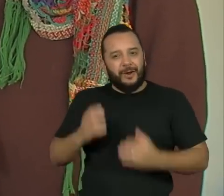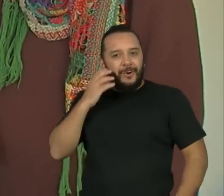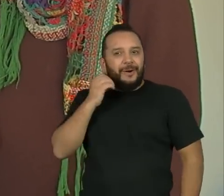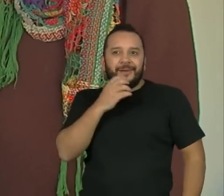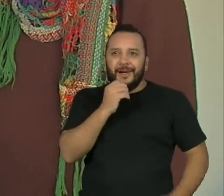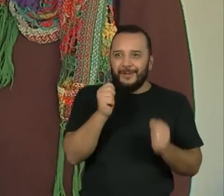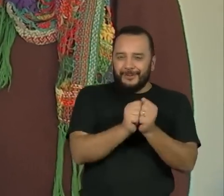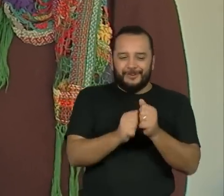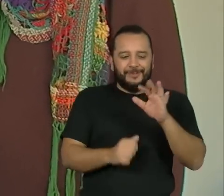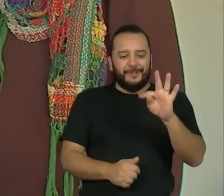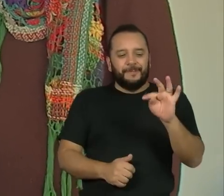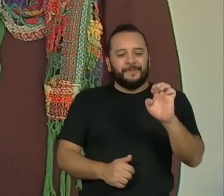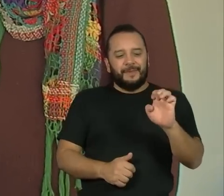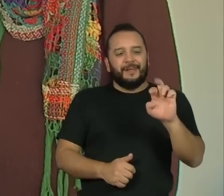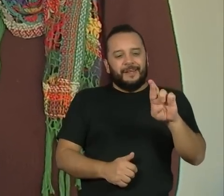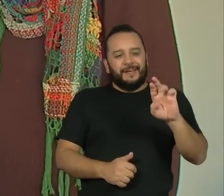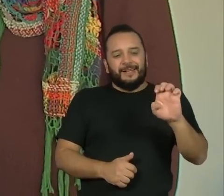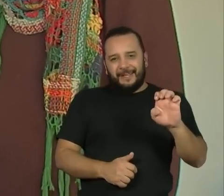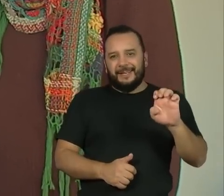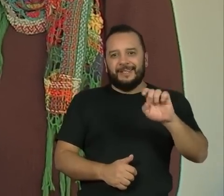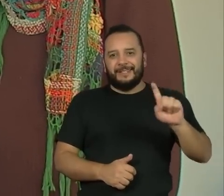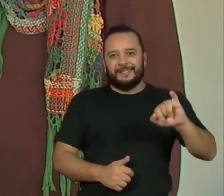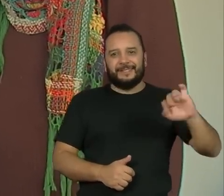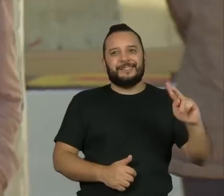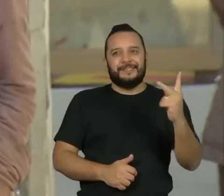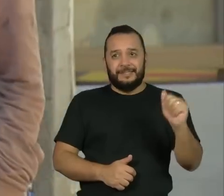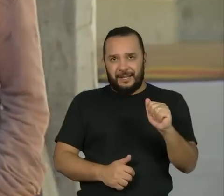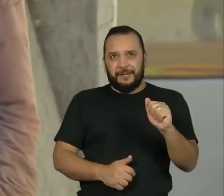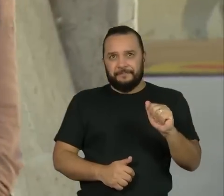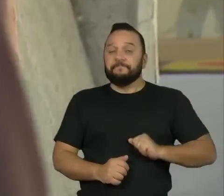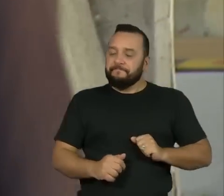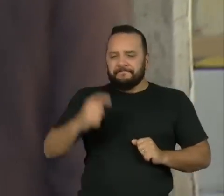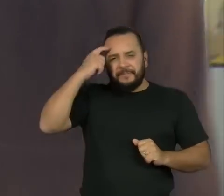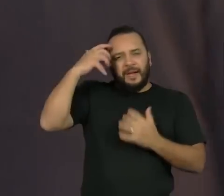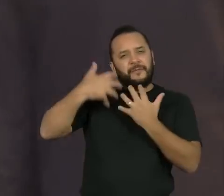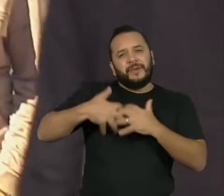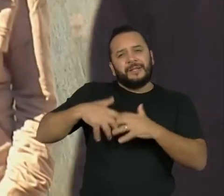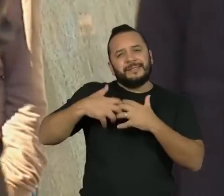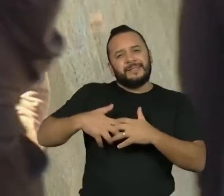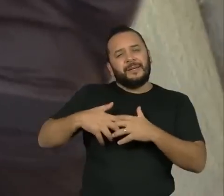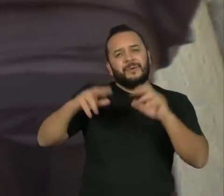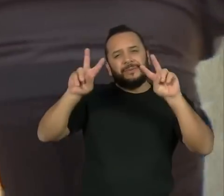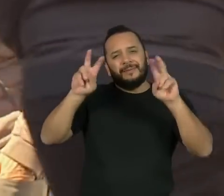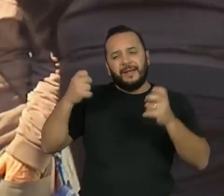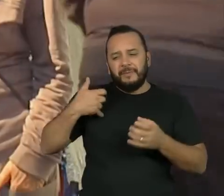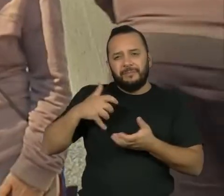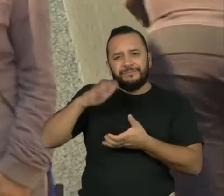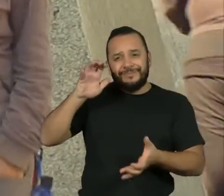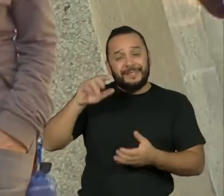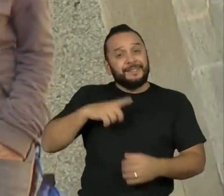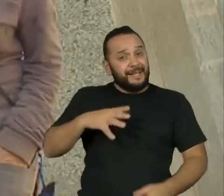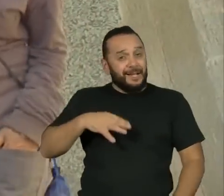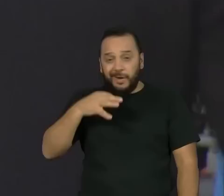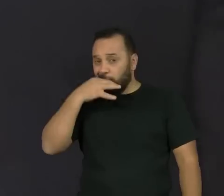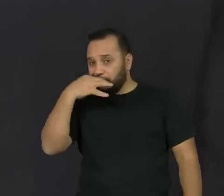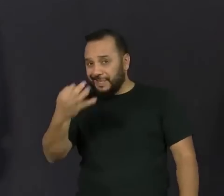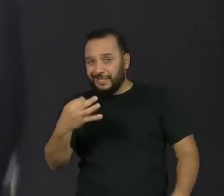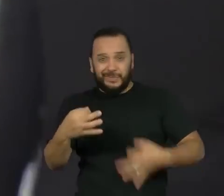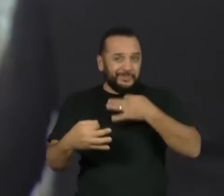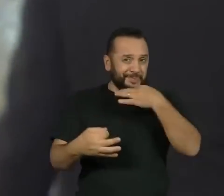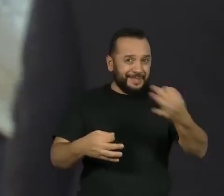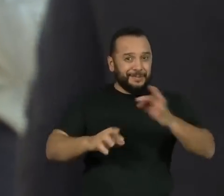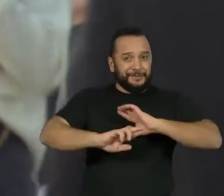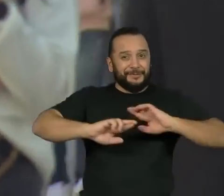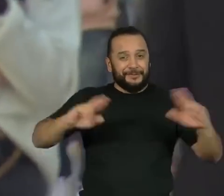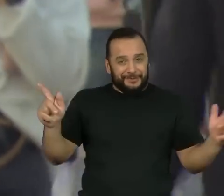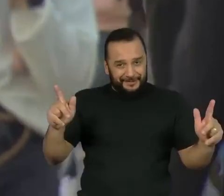50 anos. A reflexão sobre o envelhecimento abarca até a divertida divergência sobre como nomear